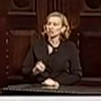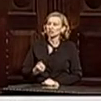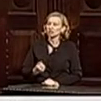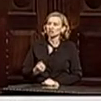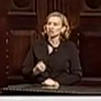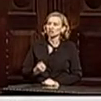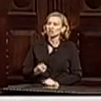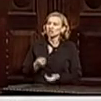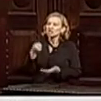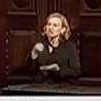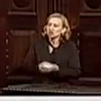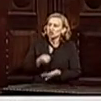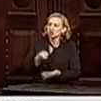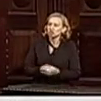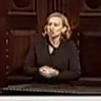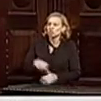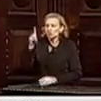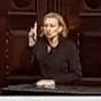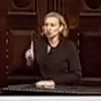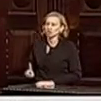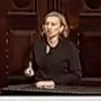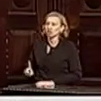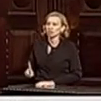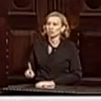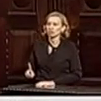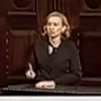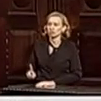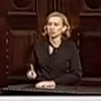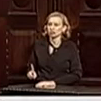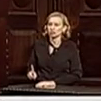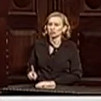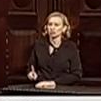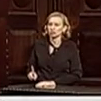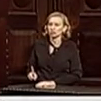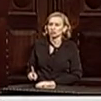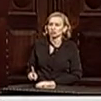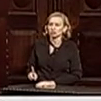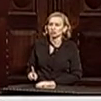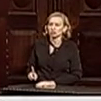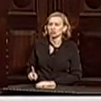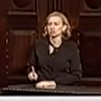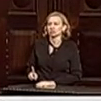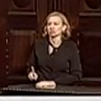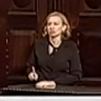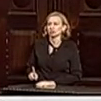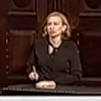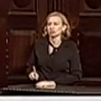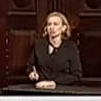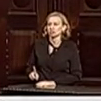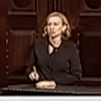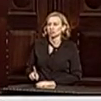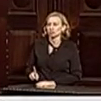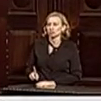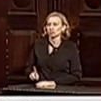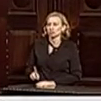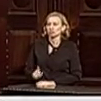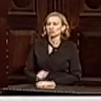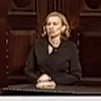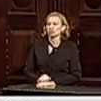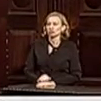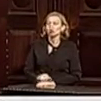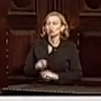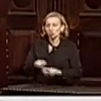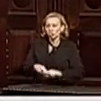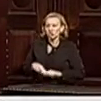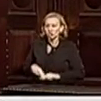Rio de Janeiro e ser requerida uma intervenção federal numa situação ainda mais dramática do que a situação que vivemos hoje. Por